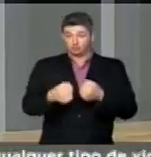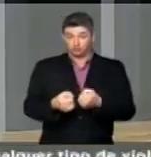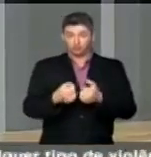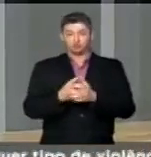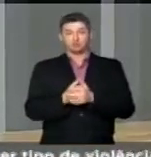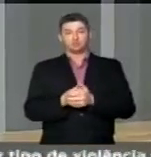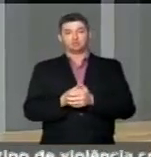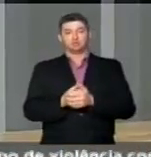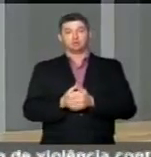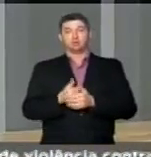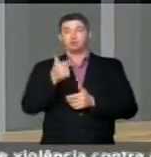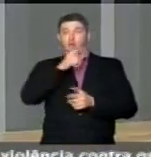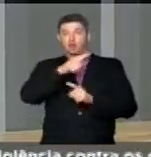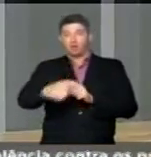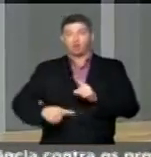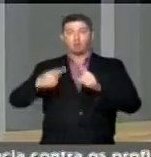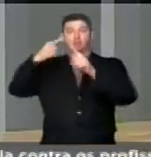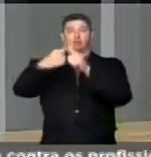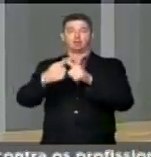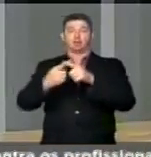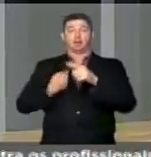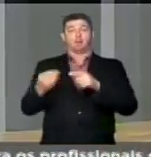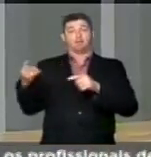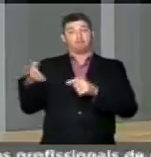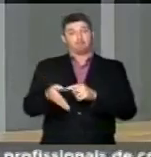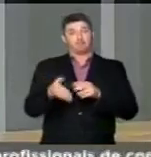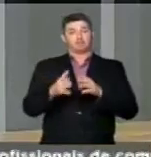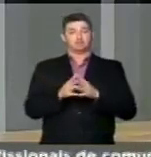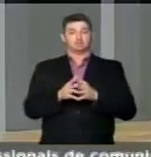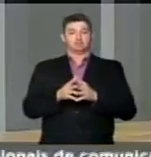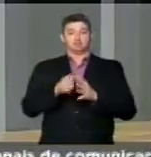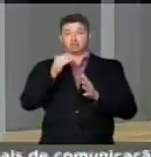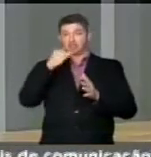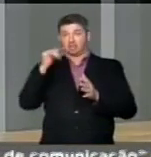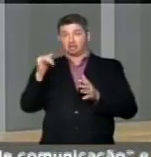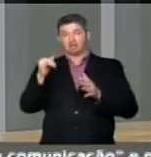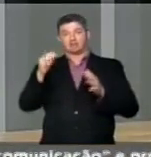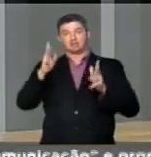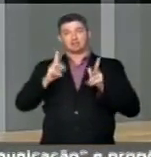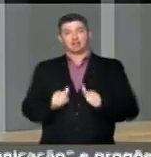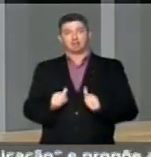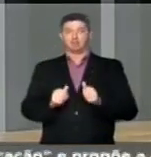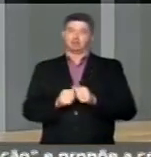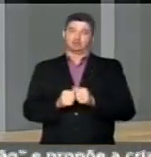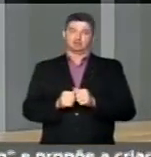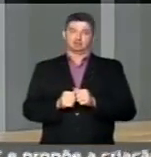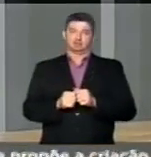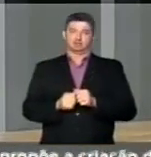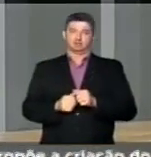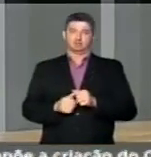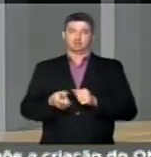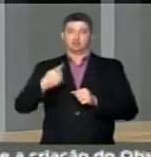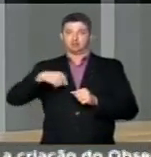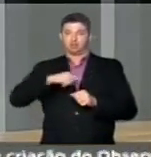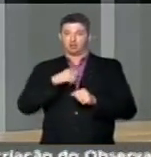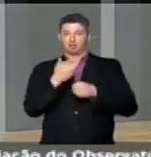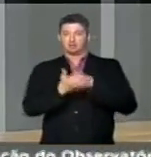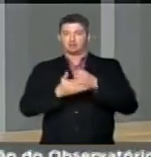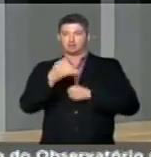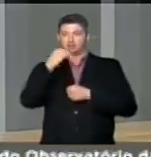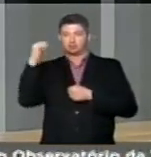esforços de ampliar a participação das energias renováveis na nossa matriz